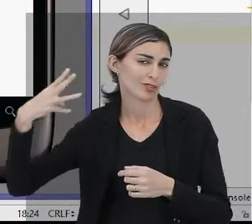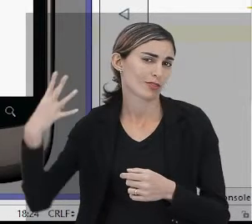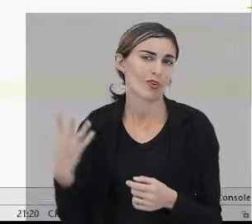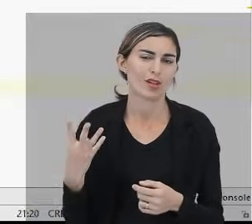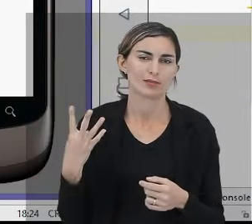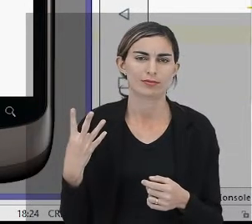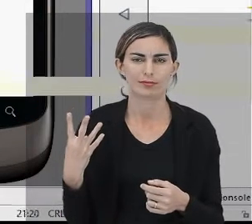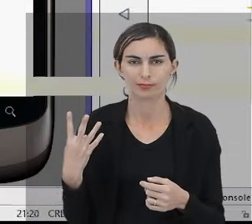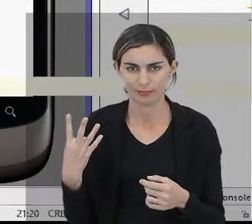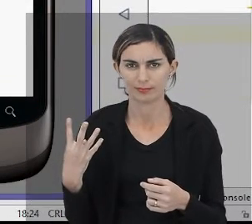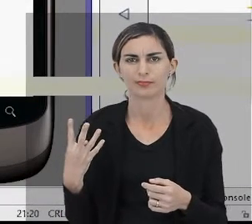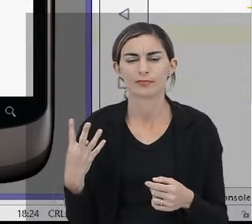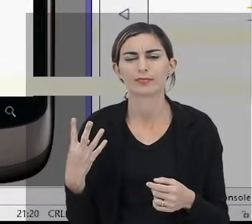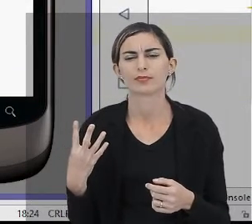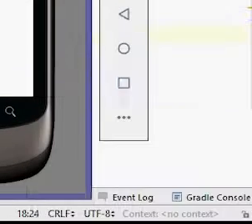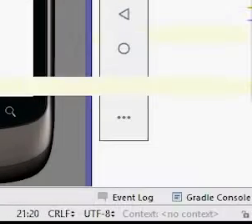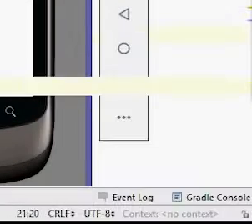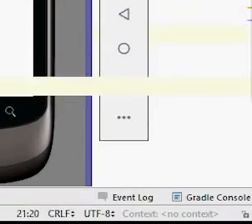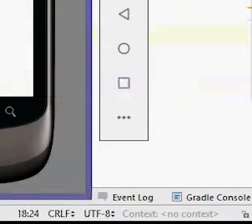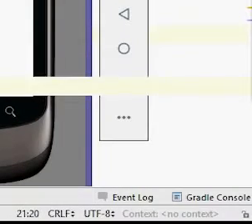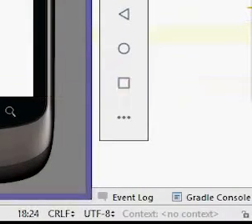4.